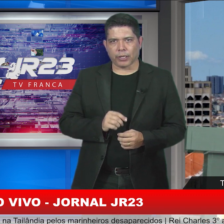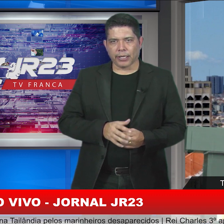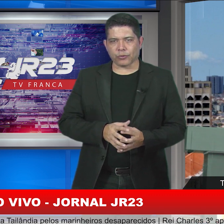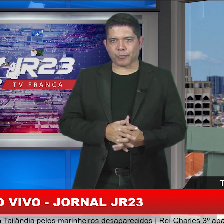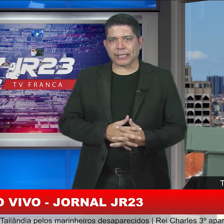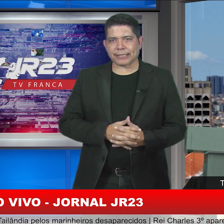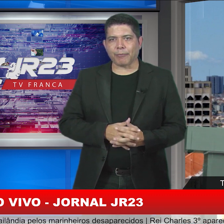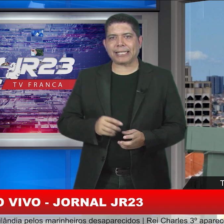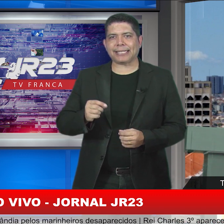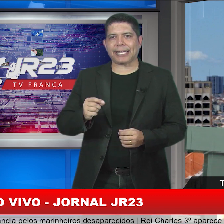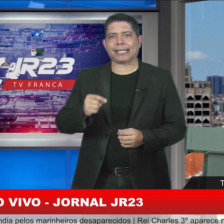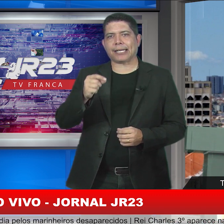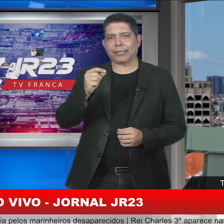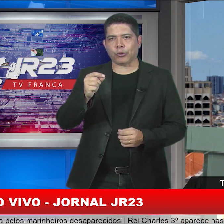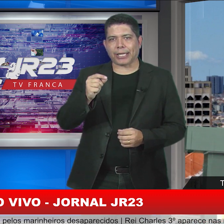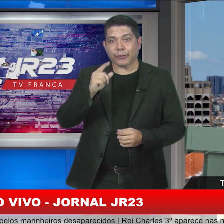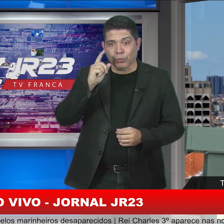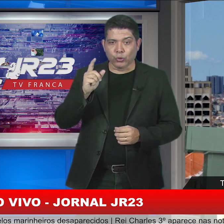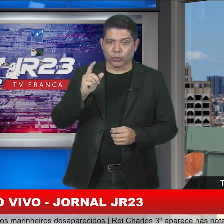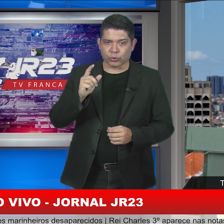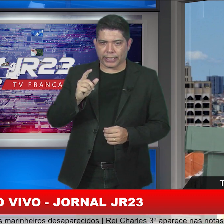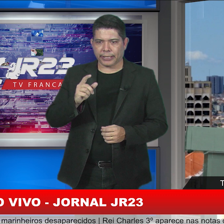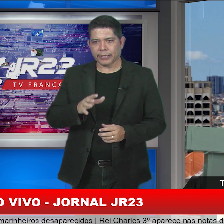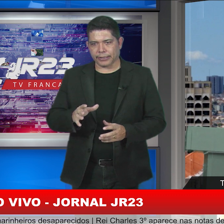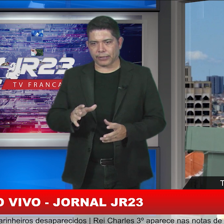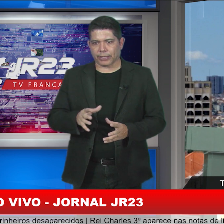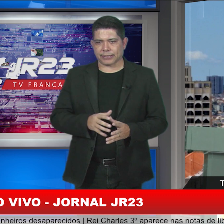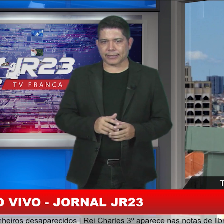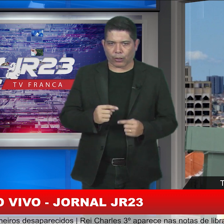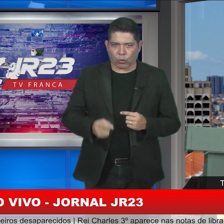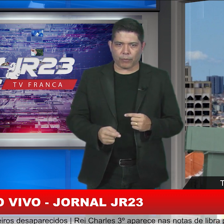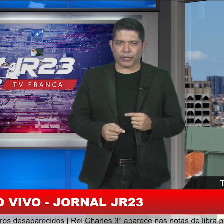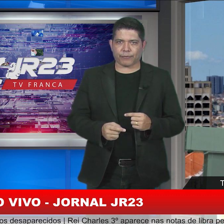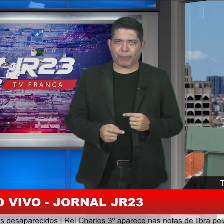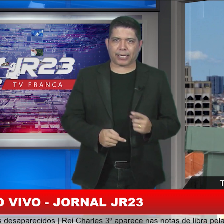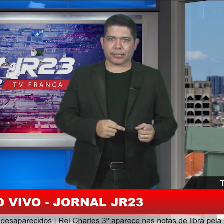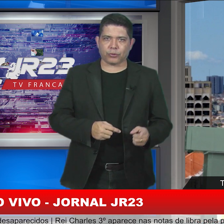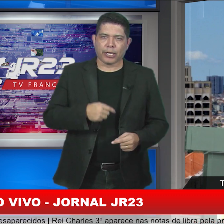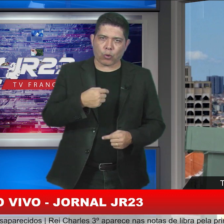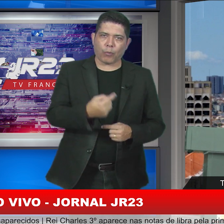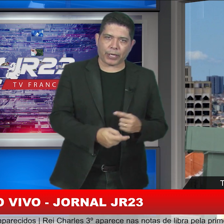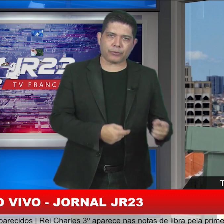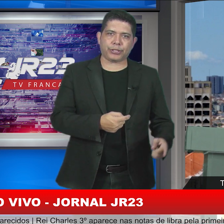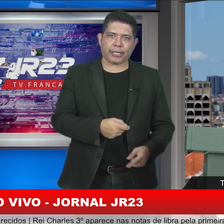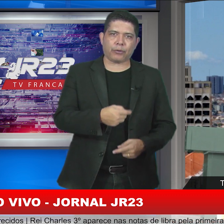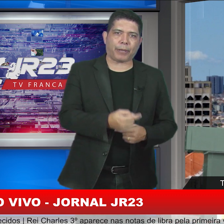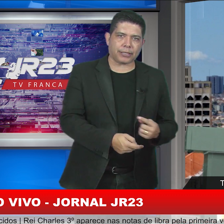Brasil é um dos países que mais se tem carga tributária no mundo, né? Então, quer dizer, você convive pagando,